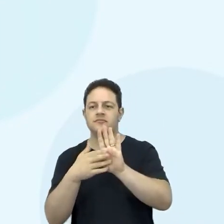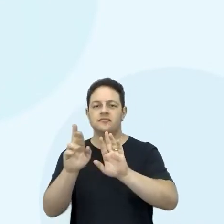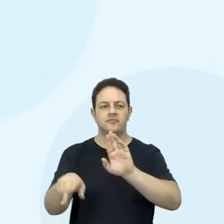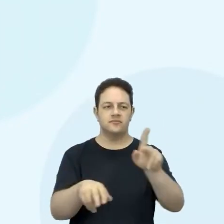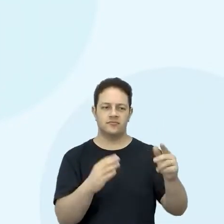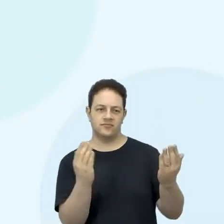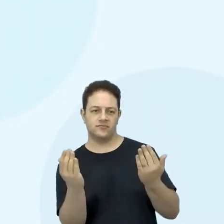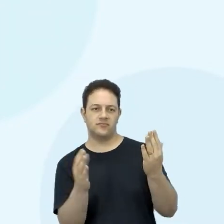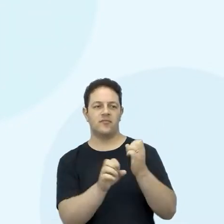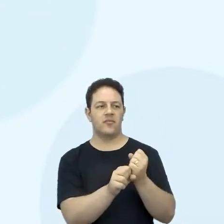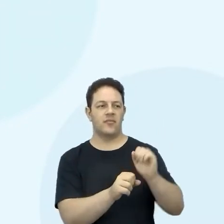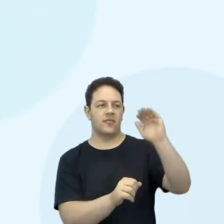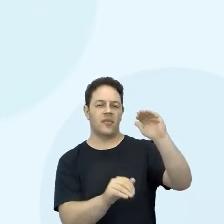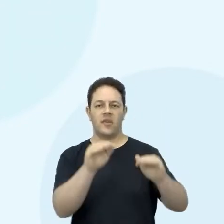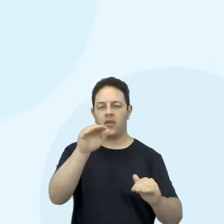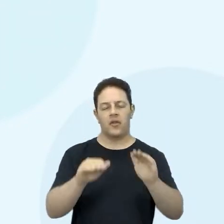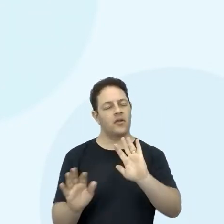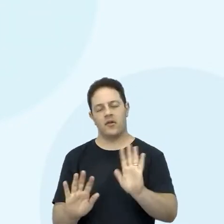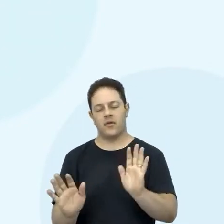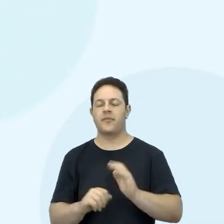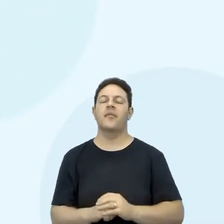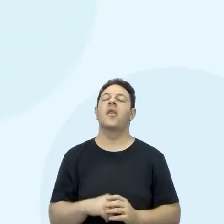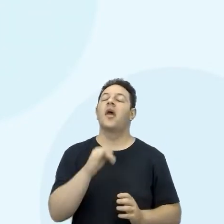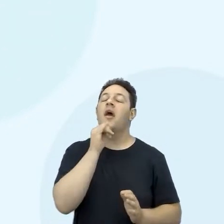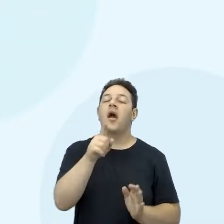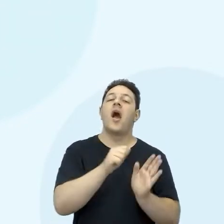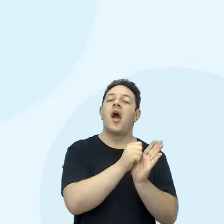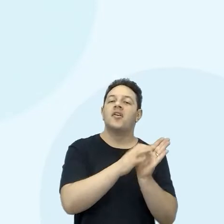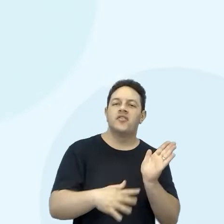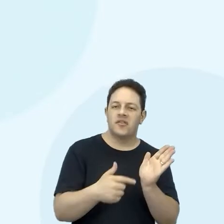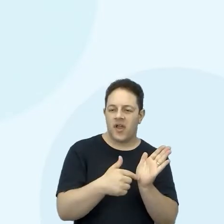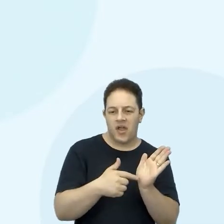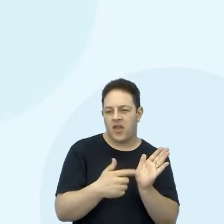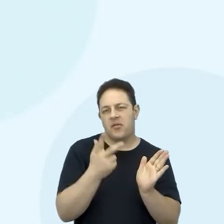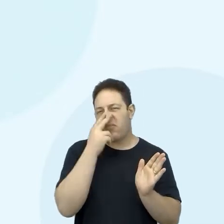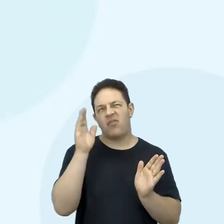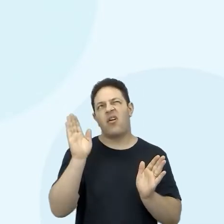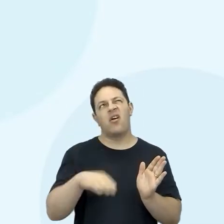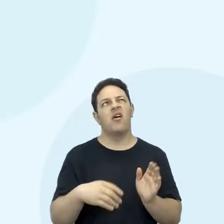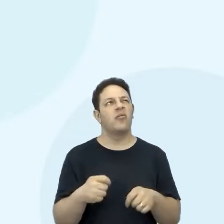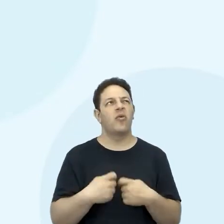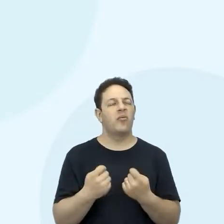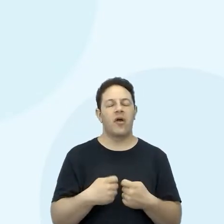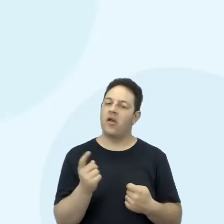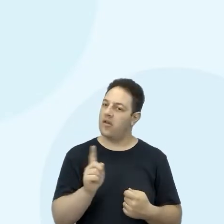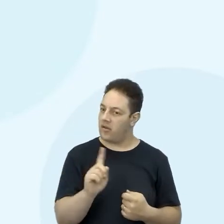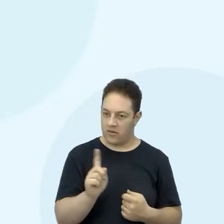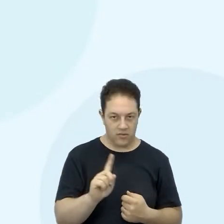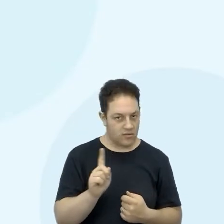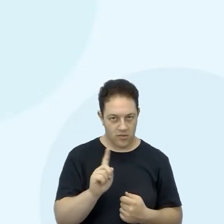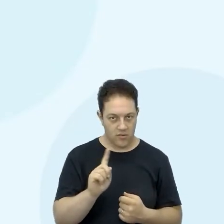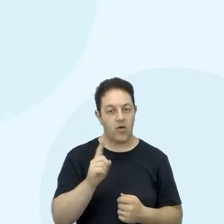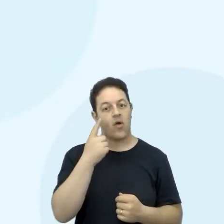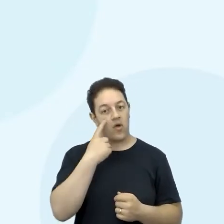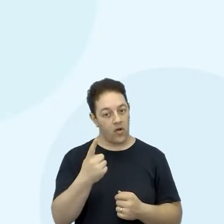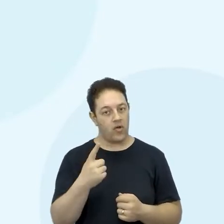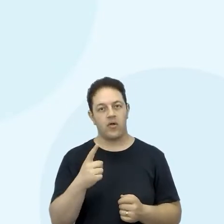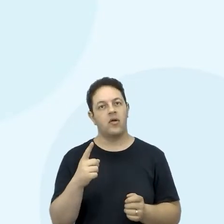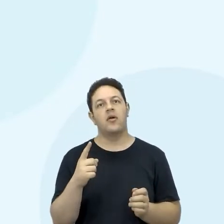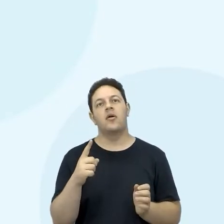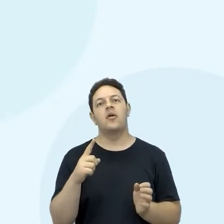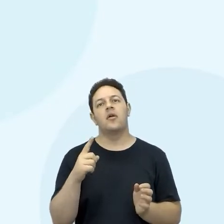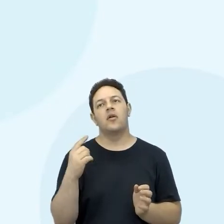como que uma atividade como essa, por mais trivial que ela possa parecer à primeira vista, ela não é tão trivial